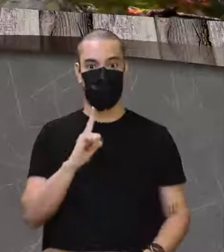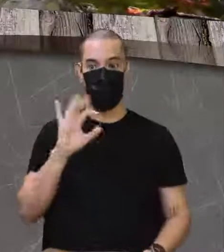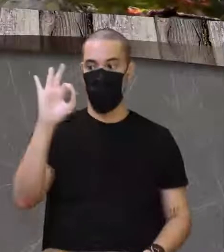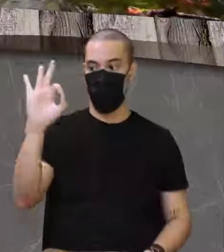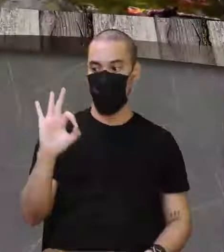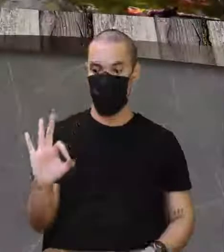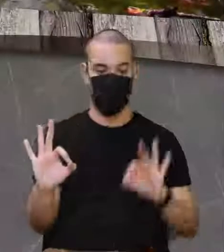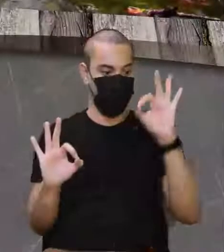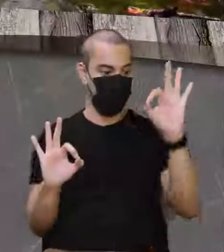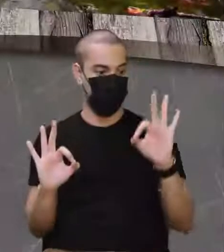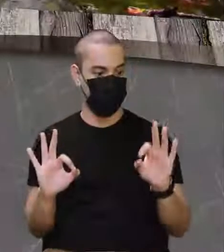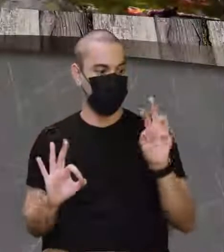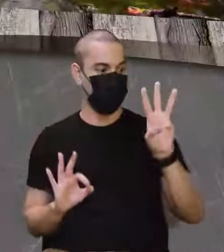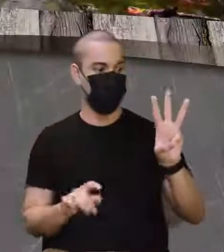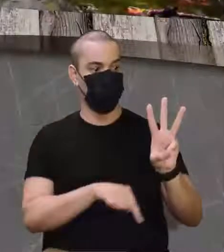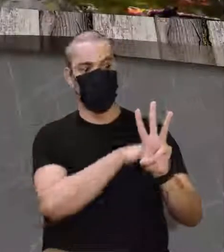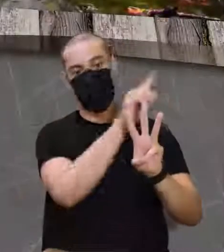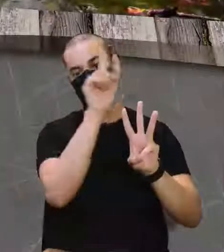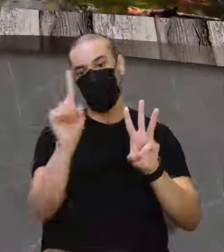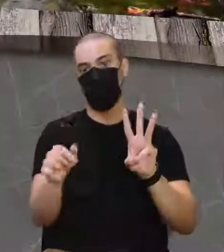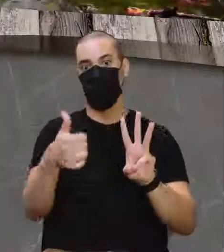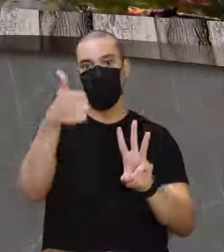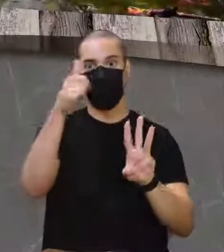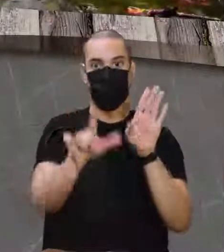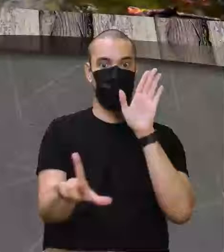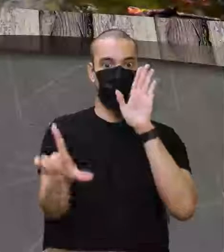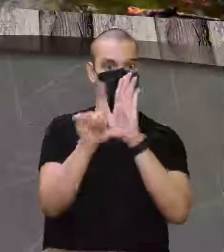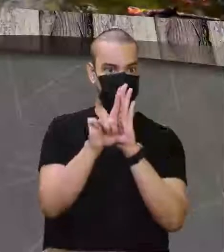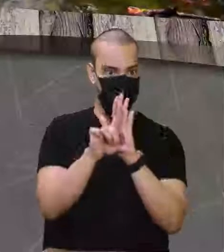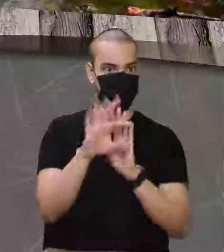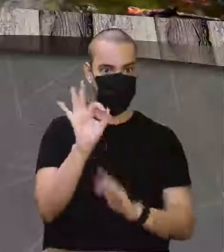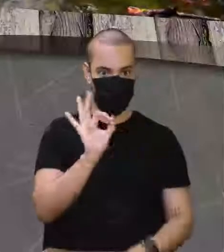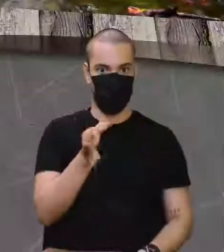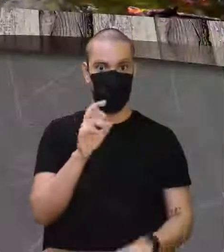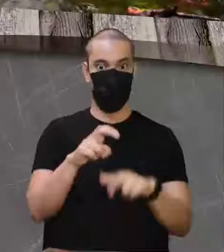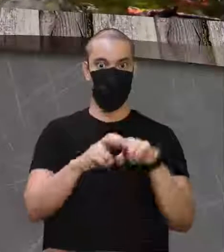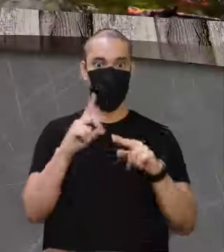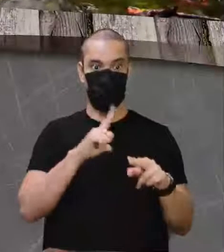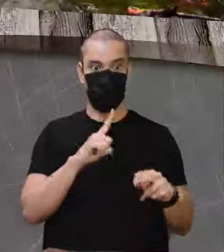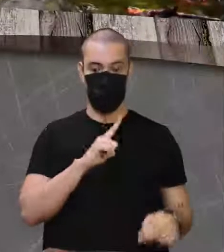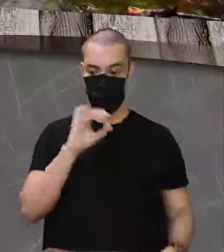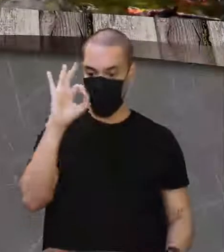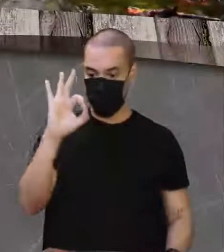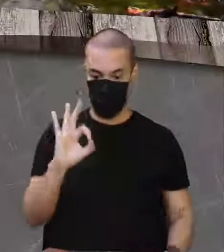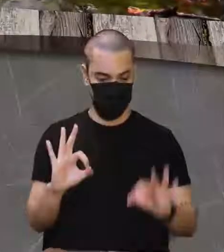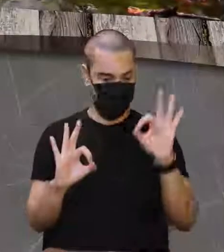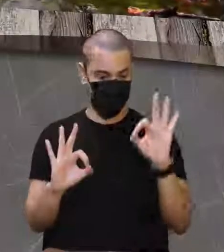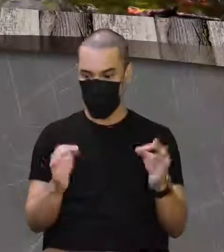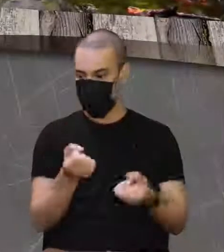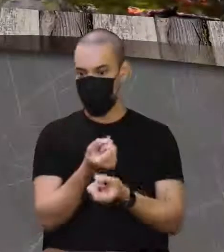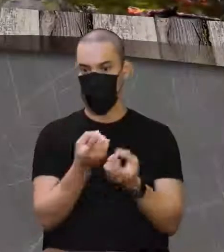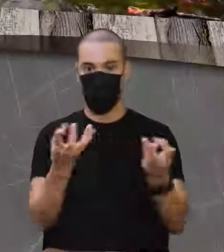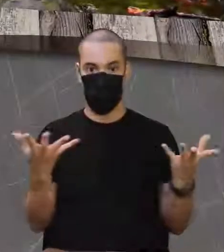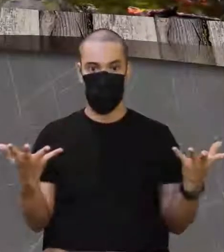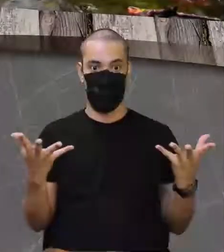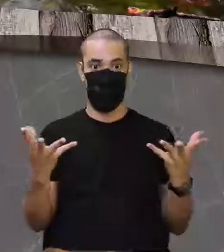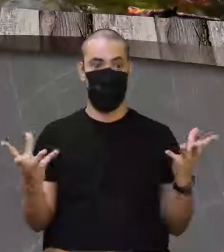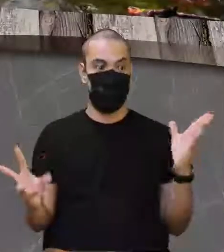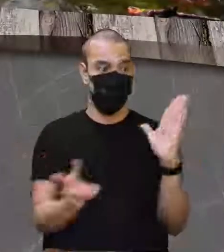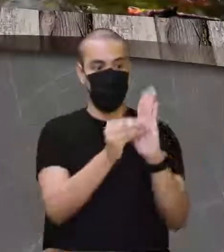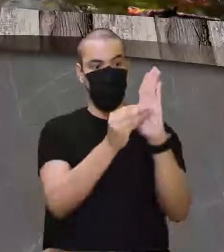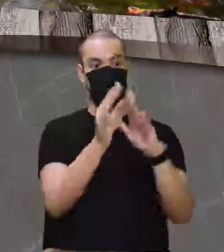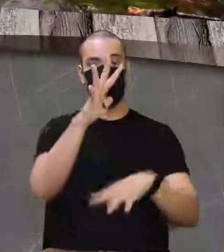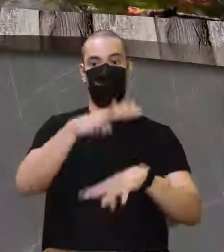de 3:1 no caso da primeira lei, tá? Então, você teria uma frequência. Quando ele introduziu a matemática,